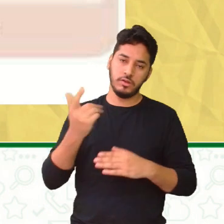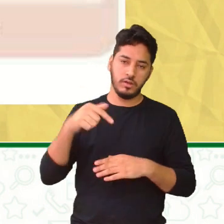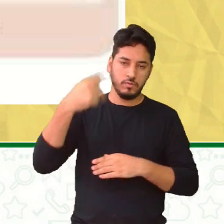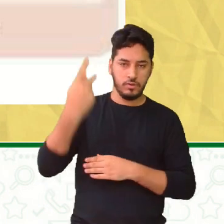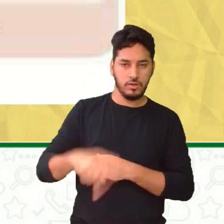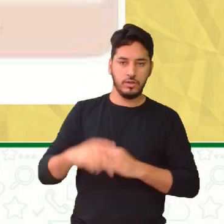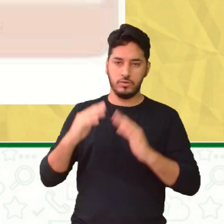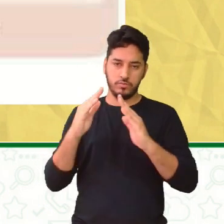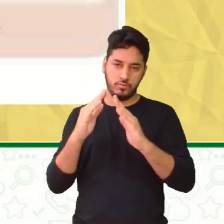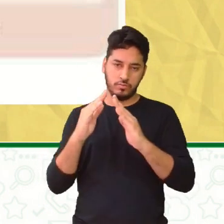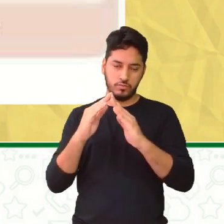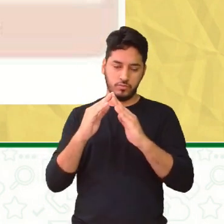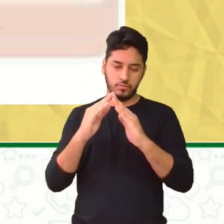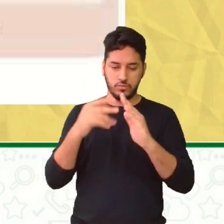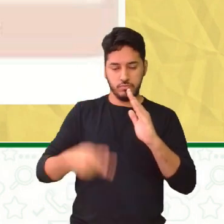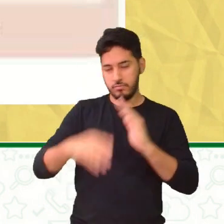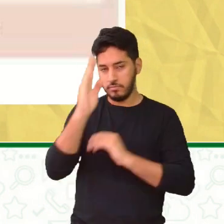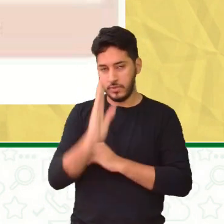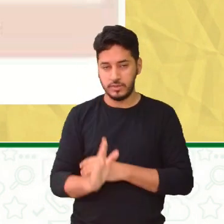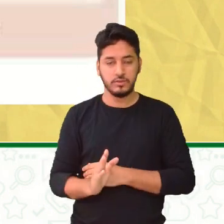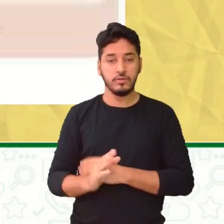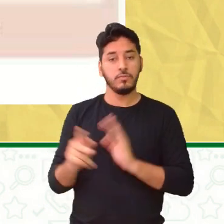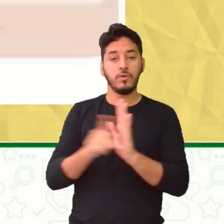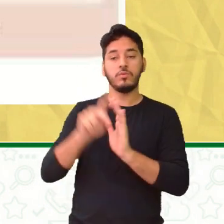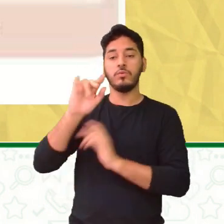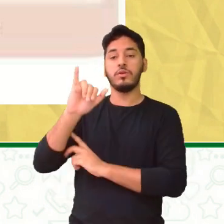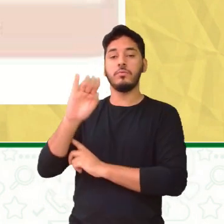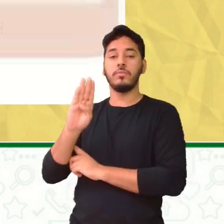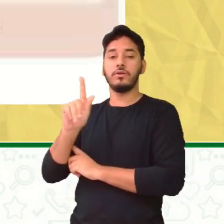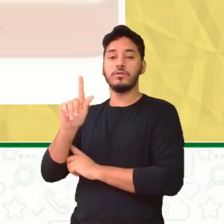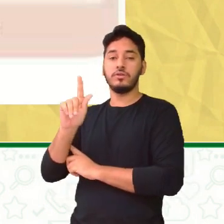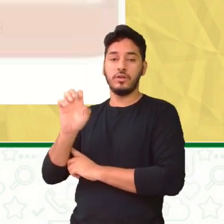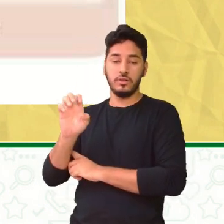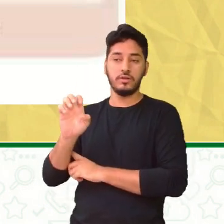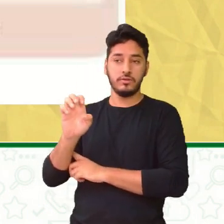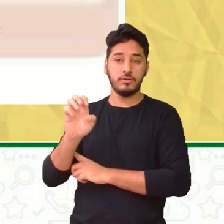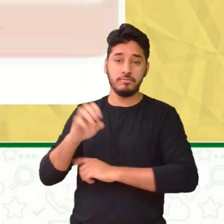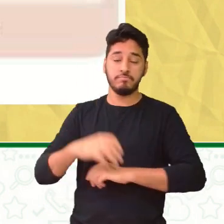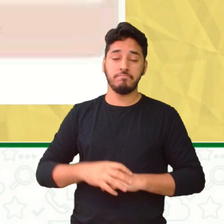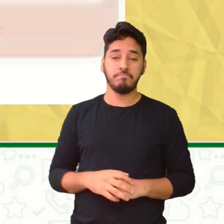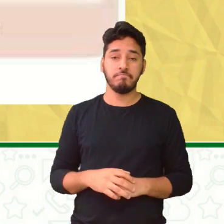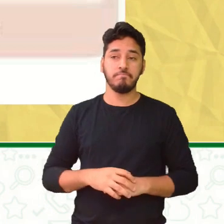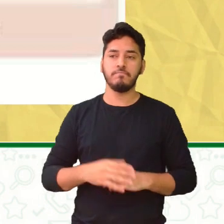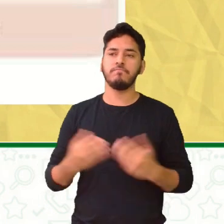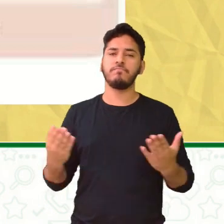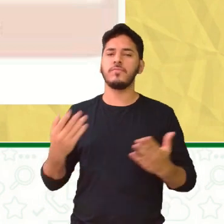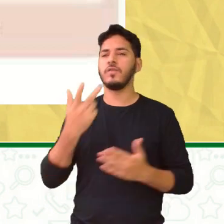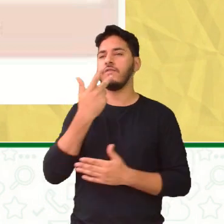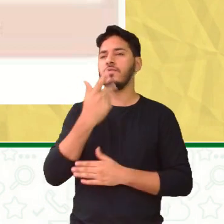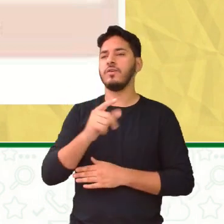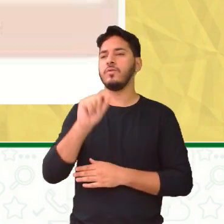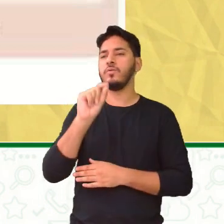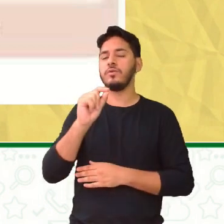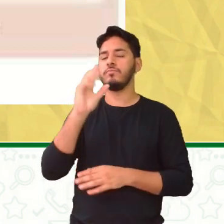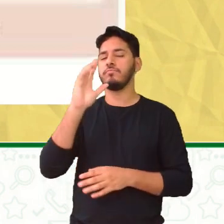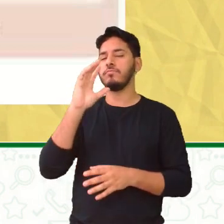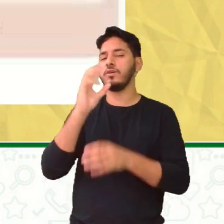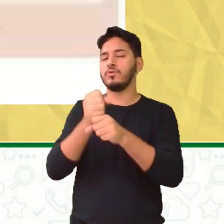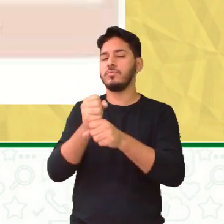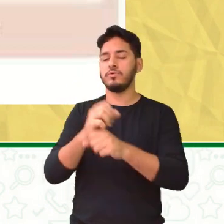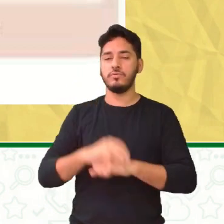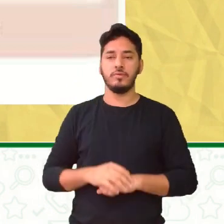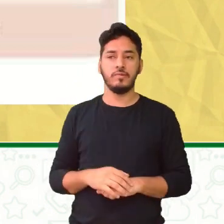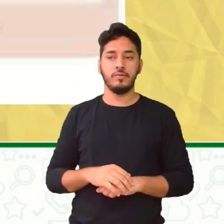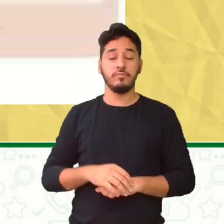Um dado do IBGE, né? O Instituto Brasileiro de Geografia e Estatística. E ele diz, né, em resumo, o seguinte,